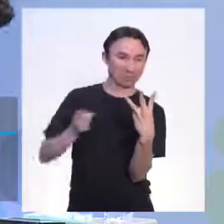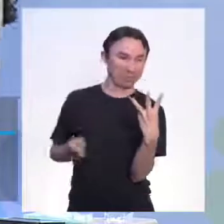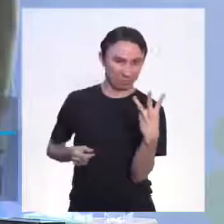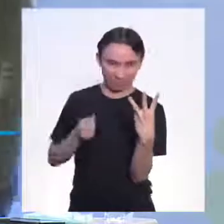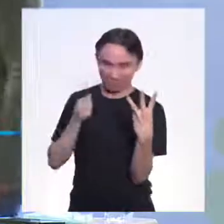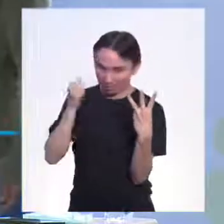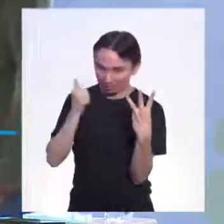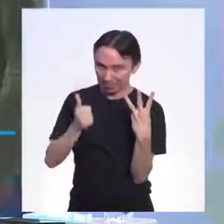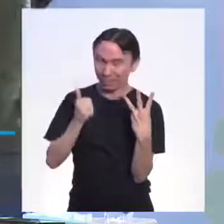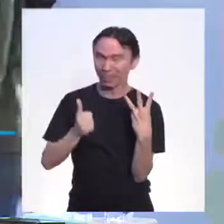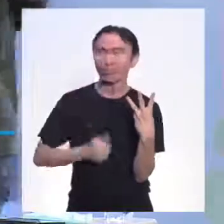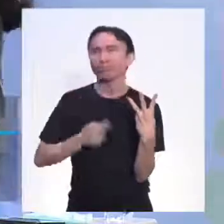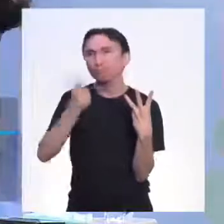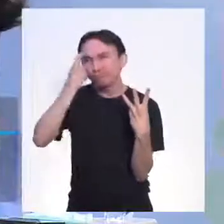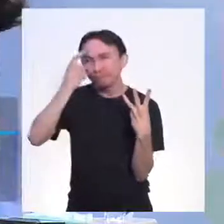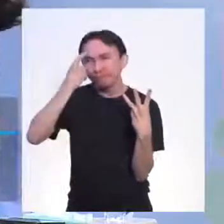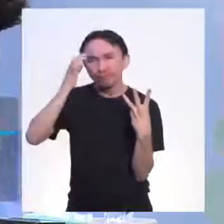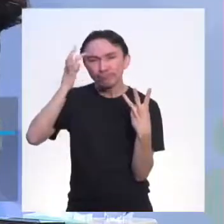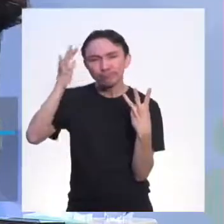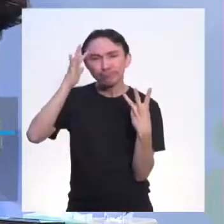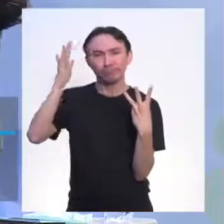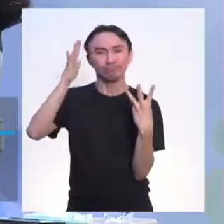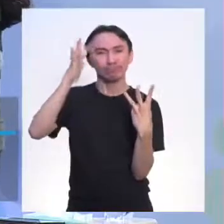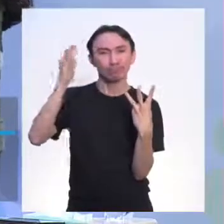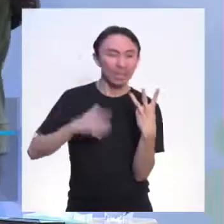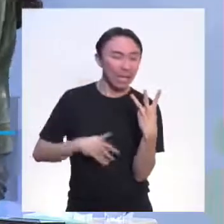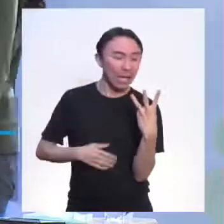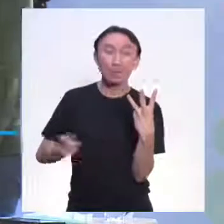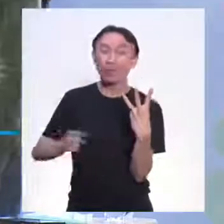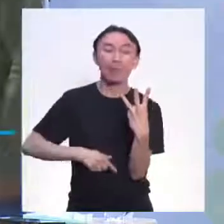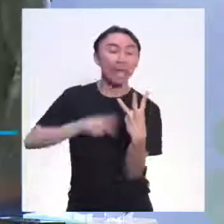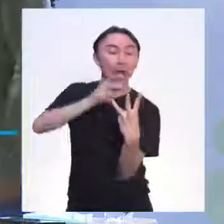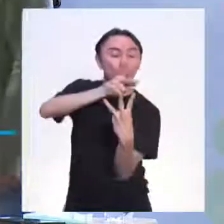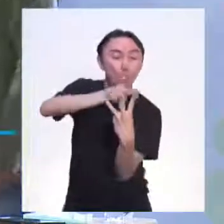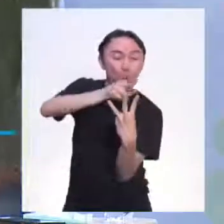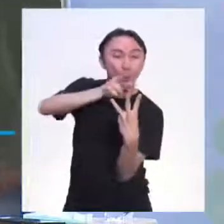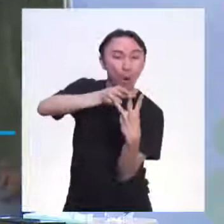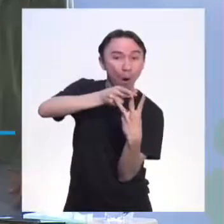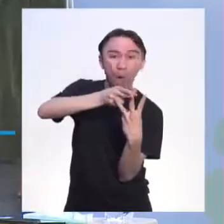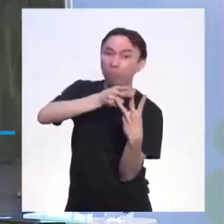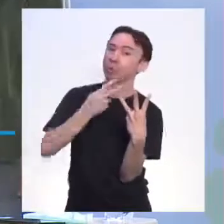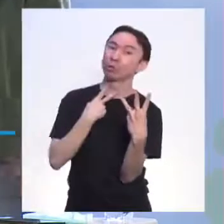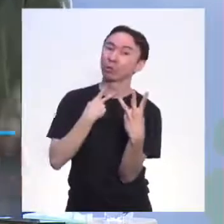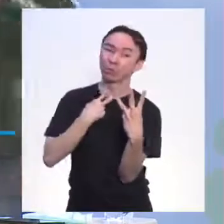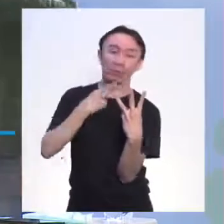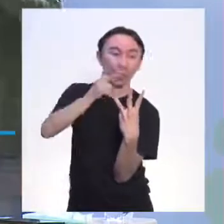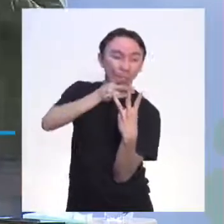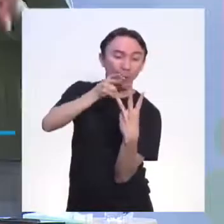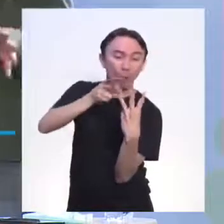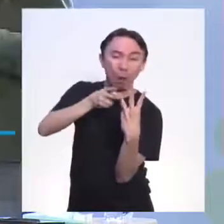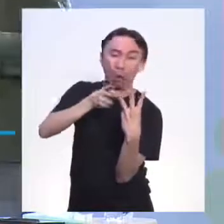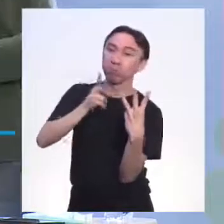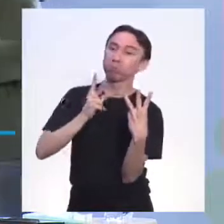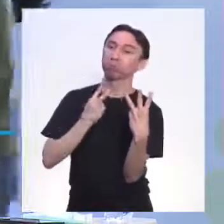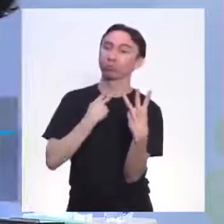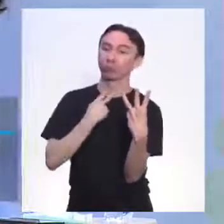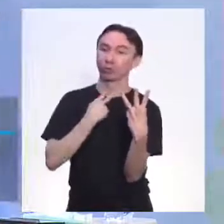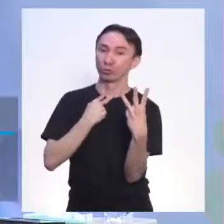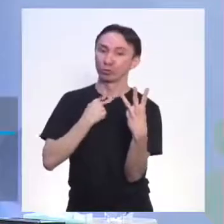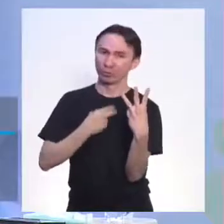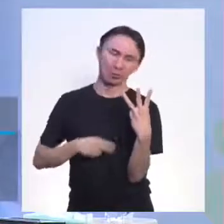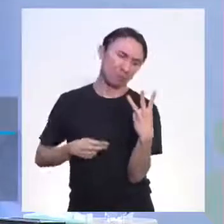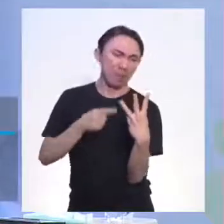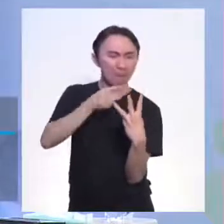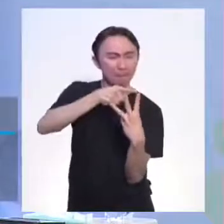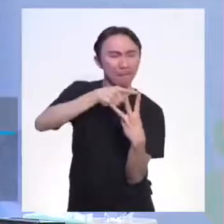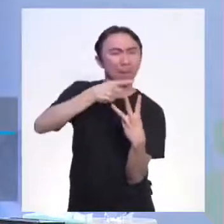Vou começar a pensar. Não pode repetir. Então, na primeira posição, eu posso escolher qualquer um